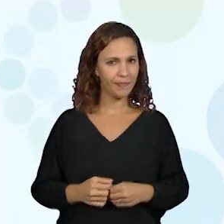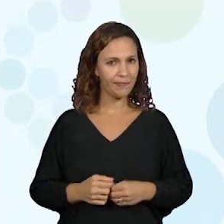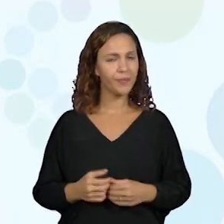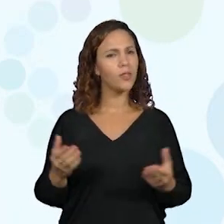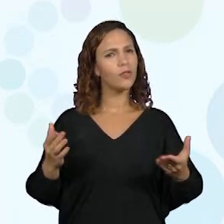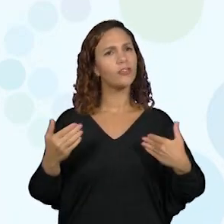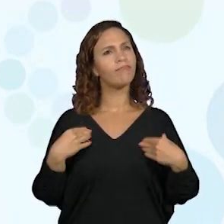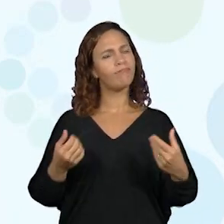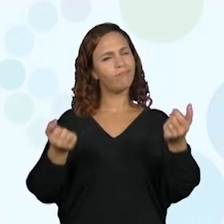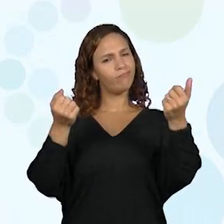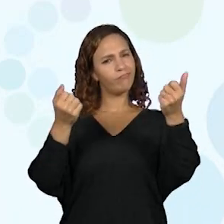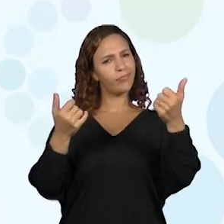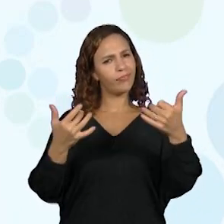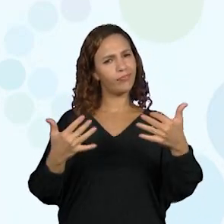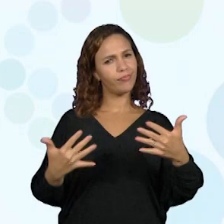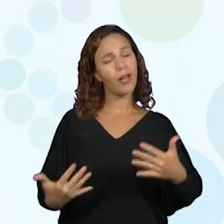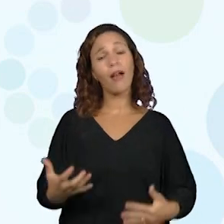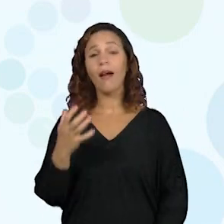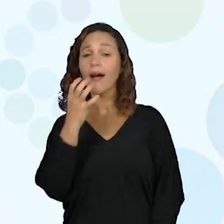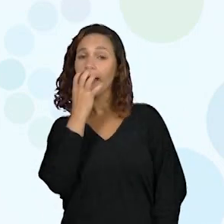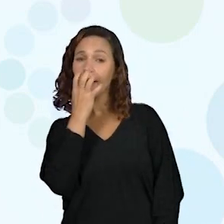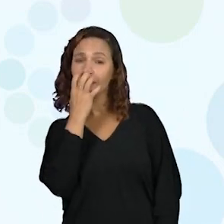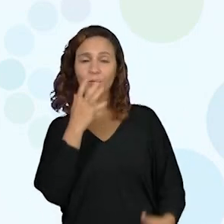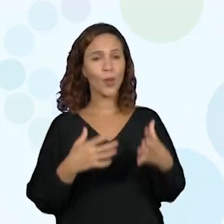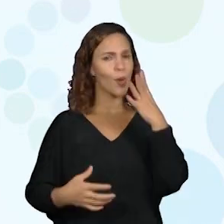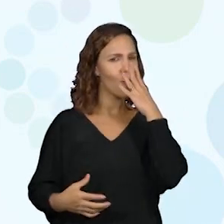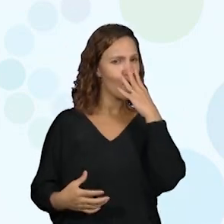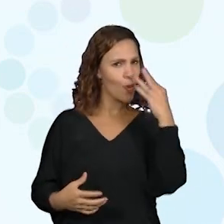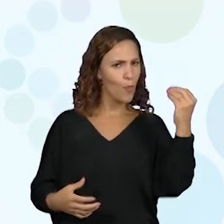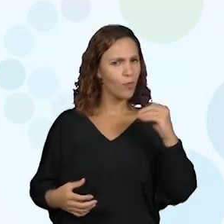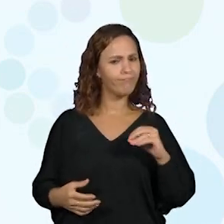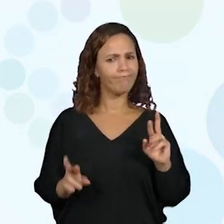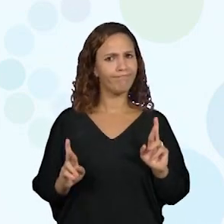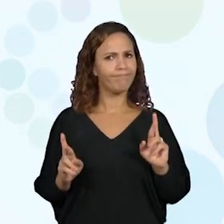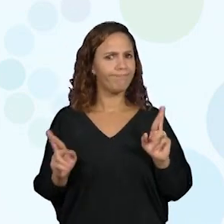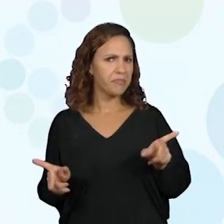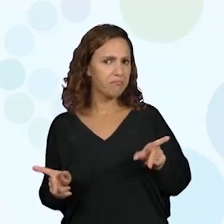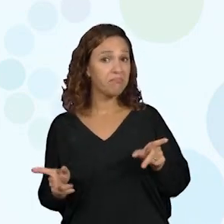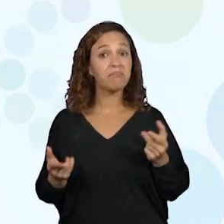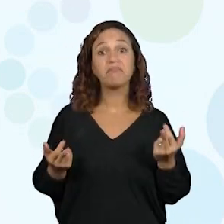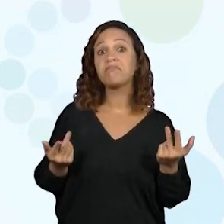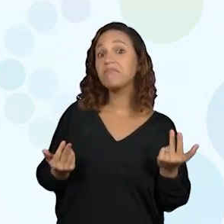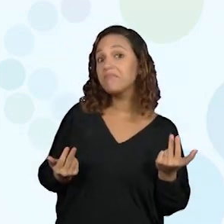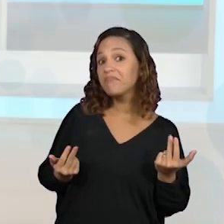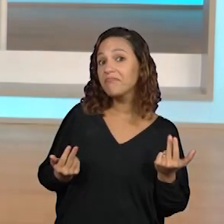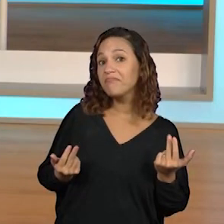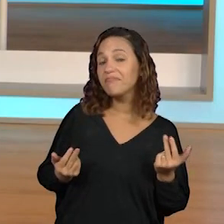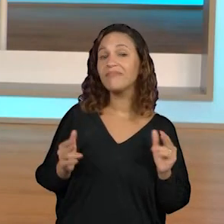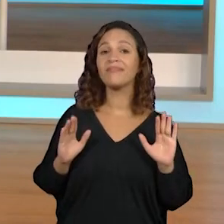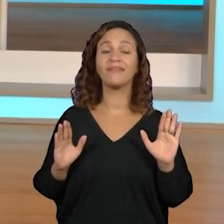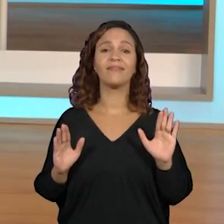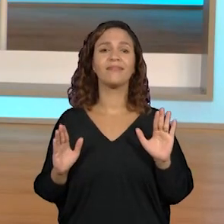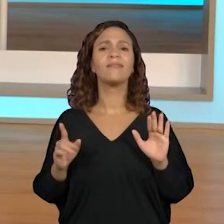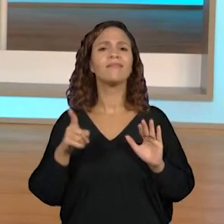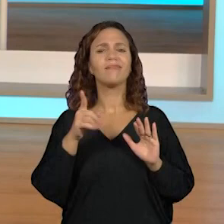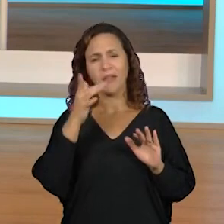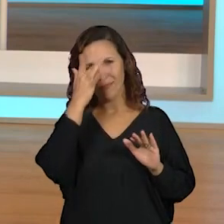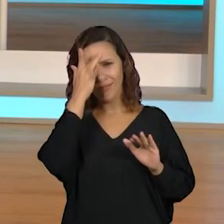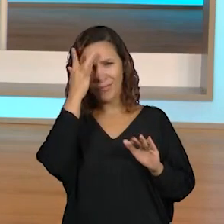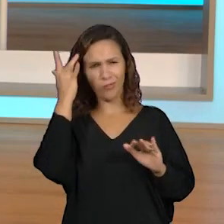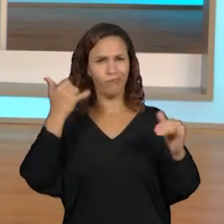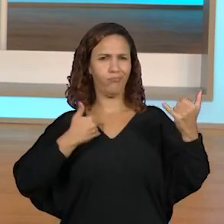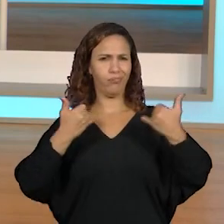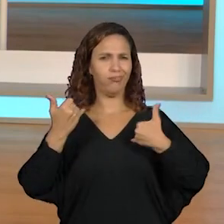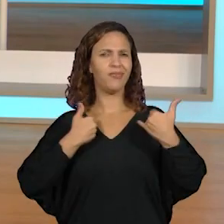nós vamos conversar sobre cães e Lobos que é aí o o cão é dito aí como o melhor